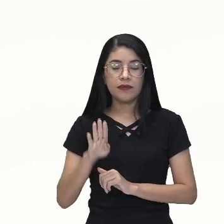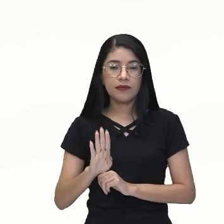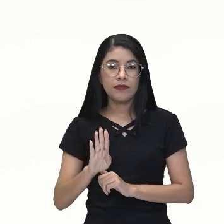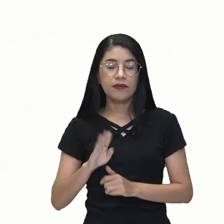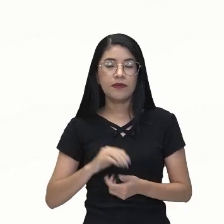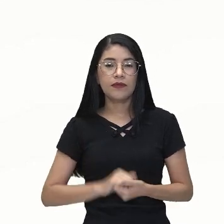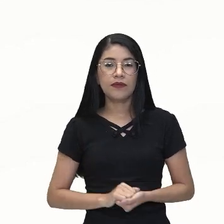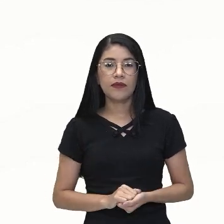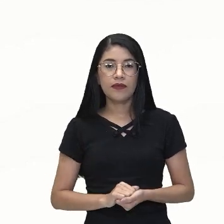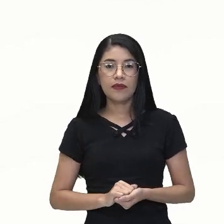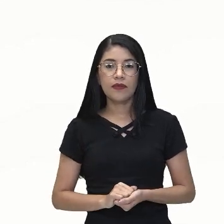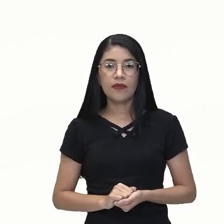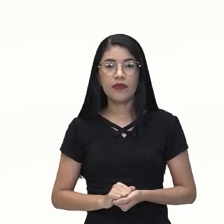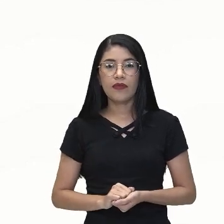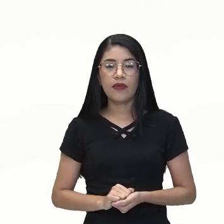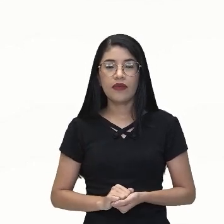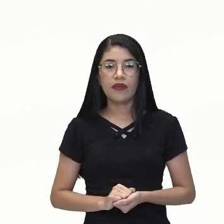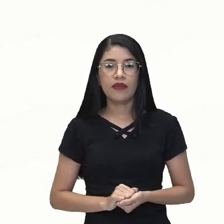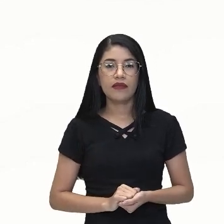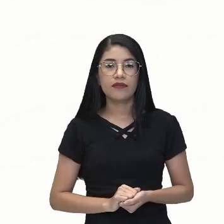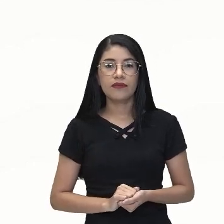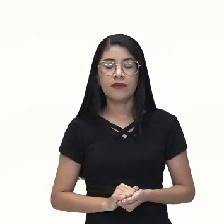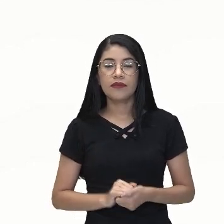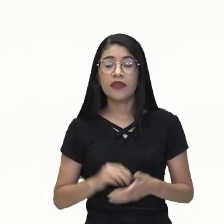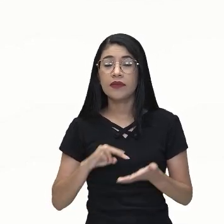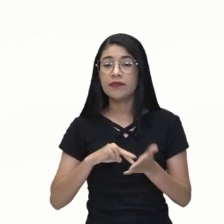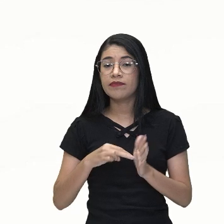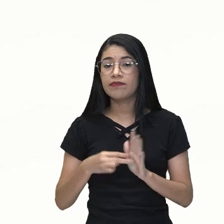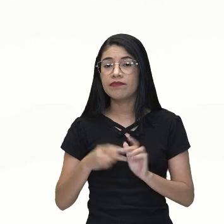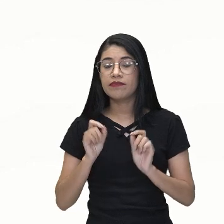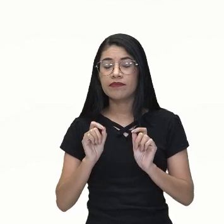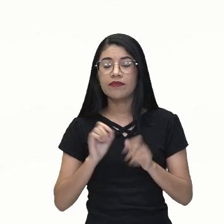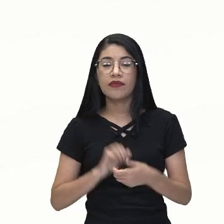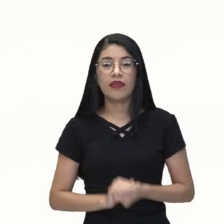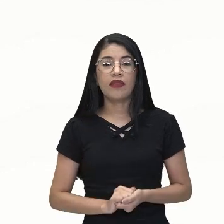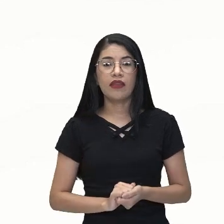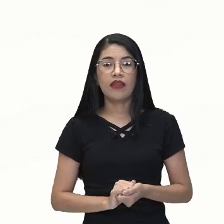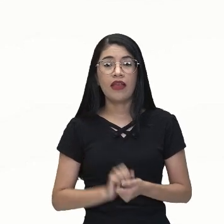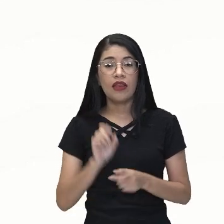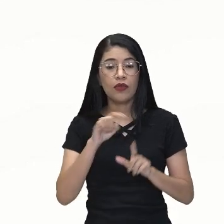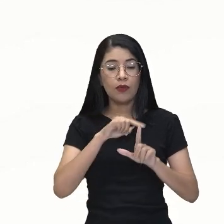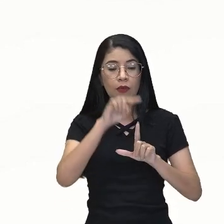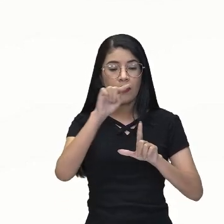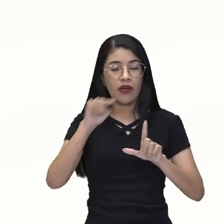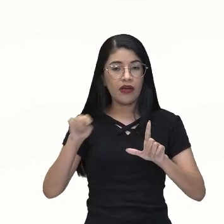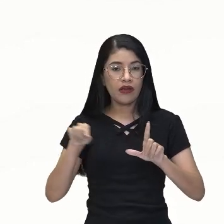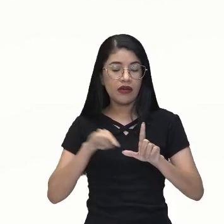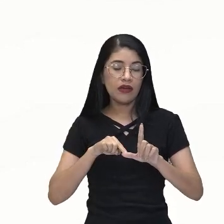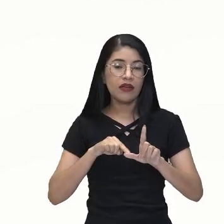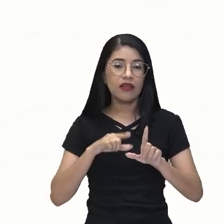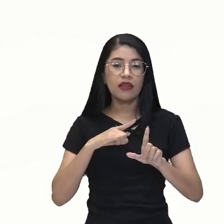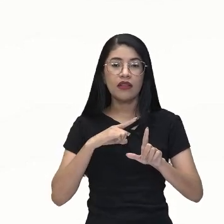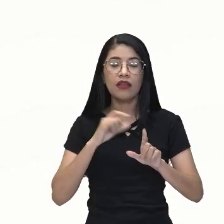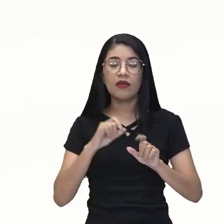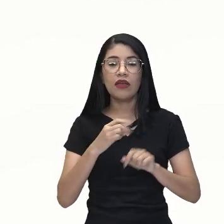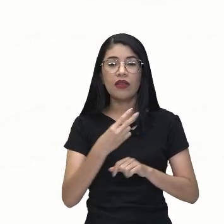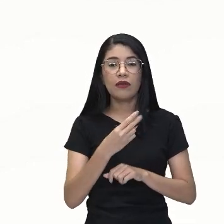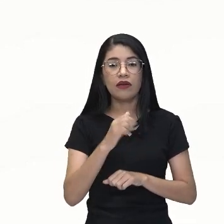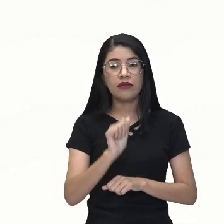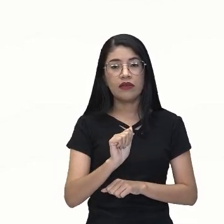resultado é igual a 2B. Ou seja, aqui para o perímetro, nós teremos